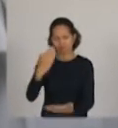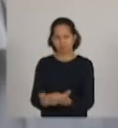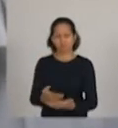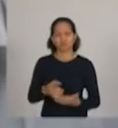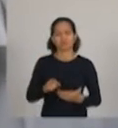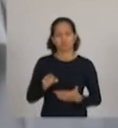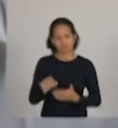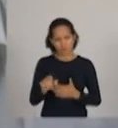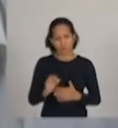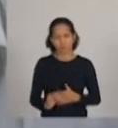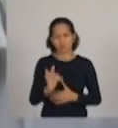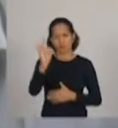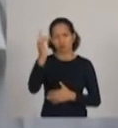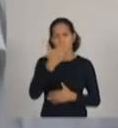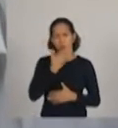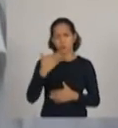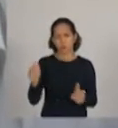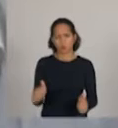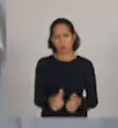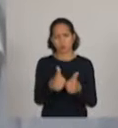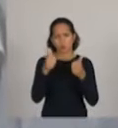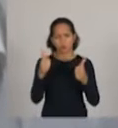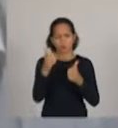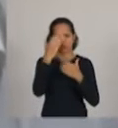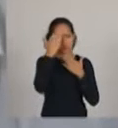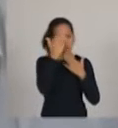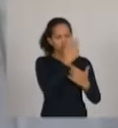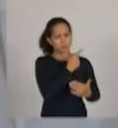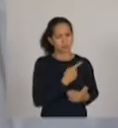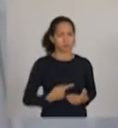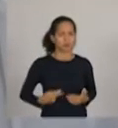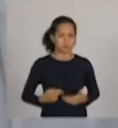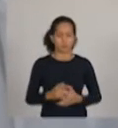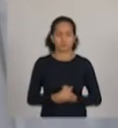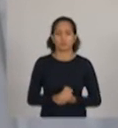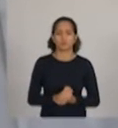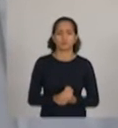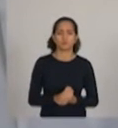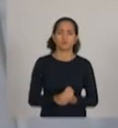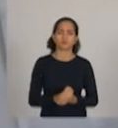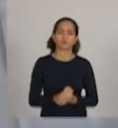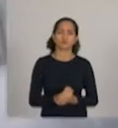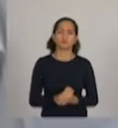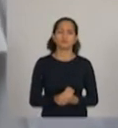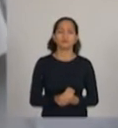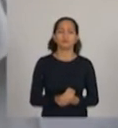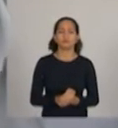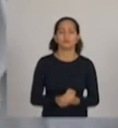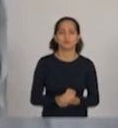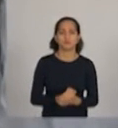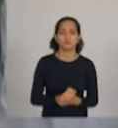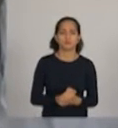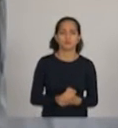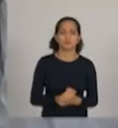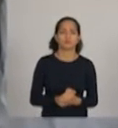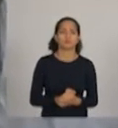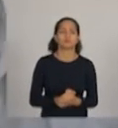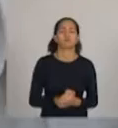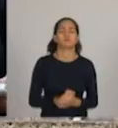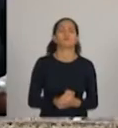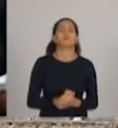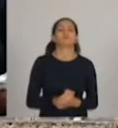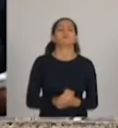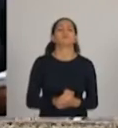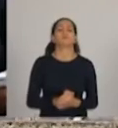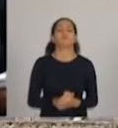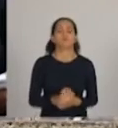ter um futuro melhor. Muito obrigado, presidente. Devolvo a fala a Vossa Excelência. Muito bem, coronel,